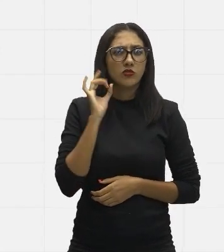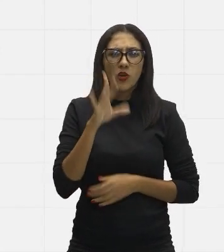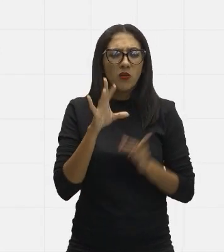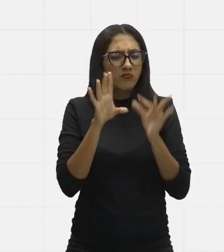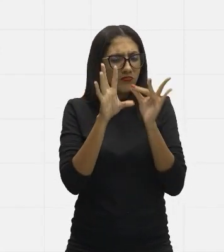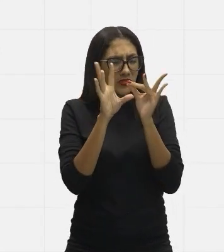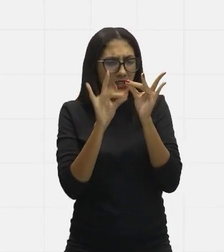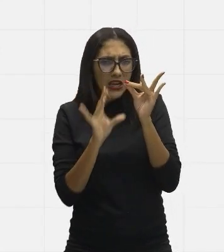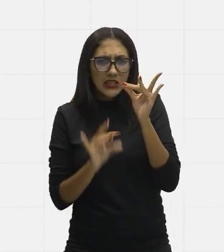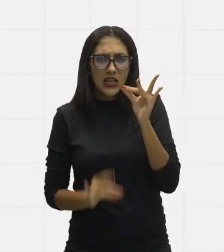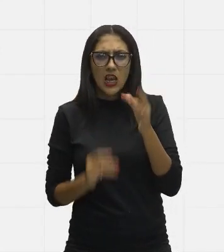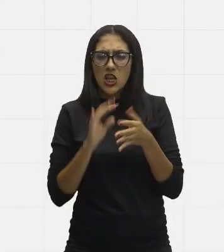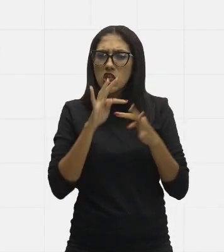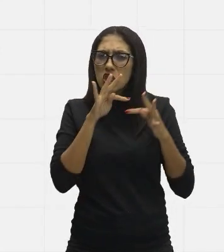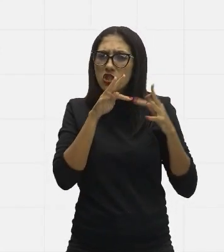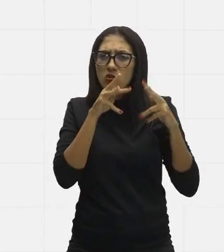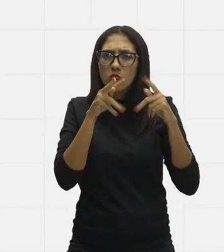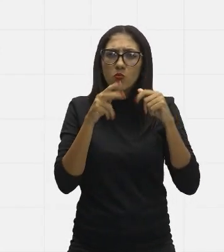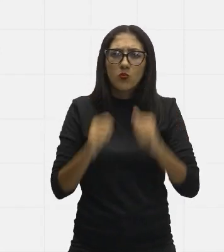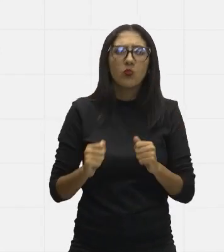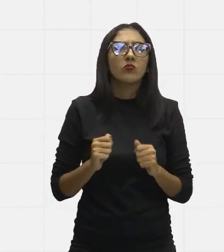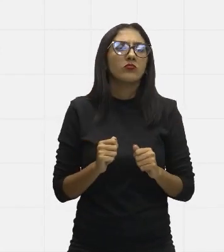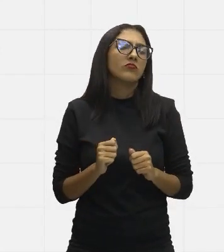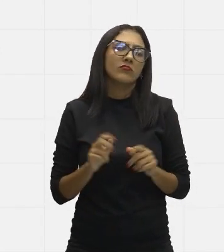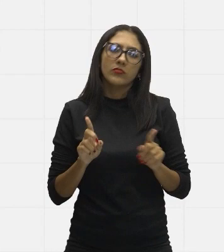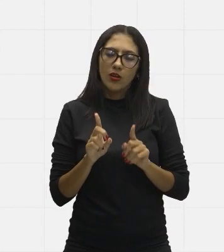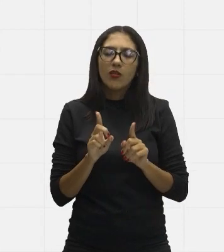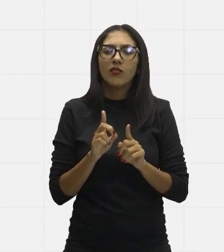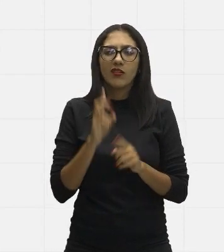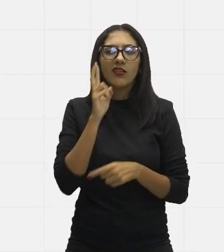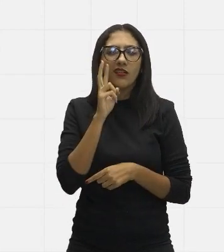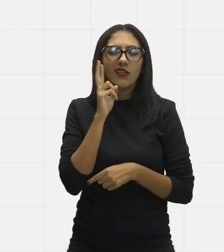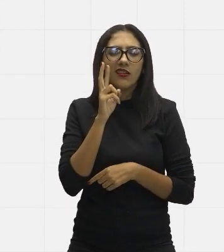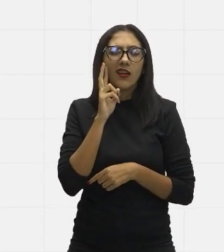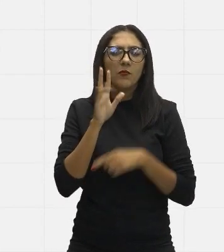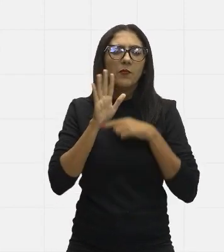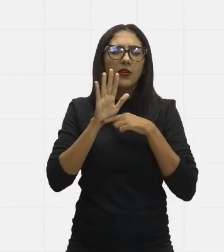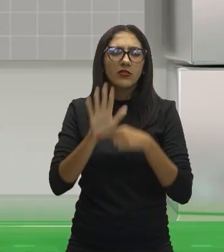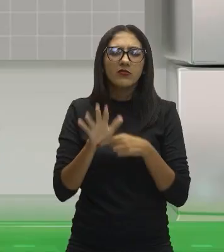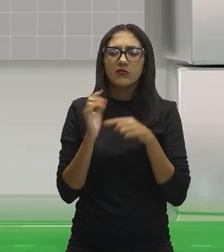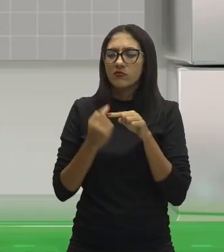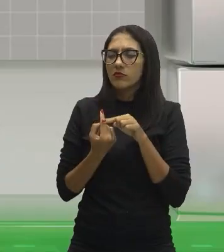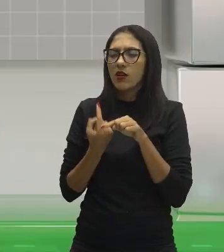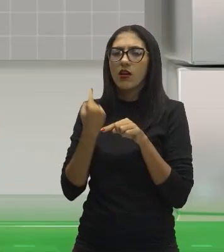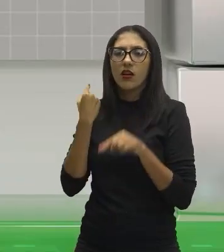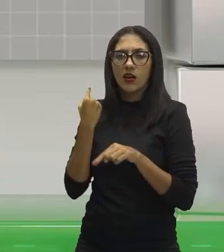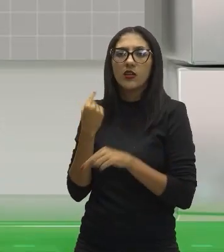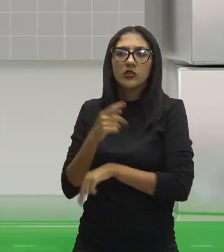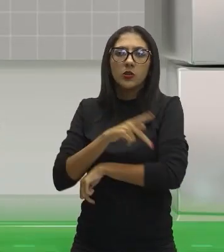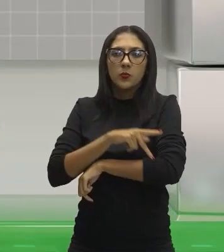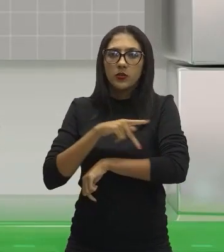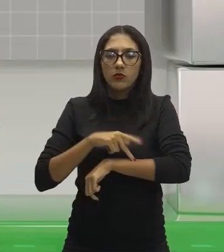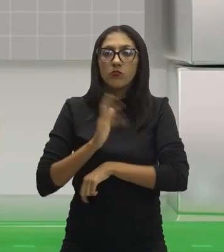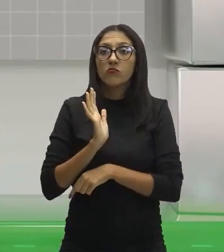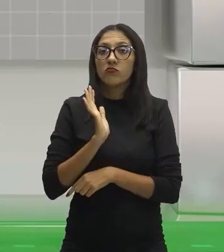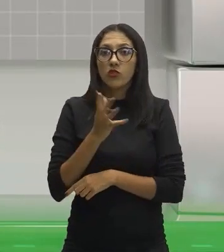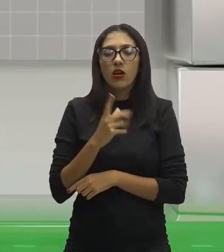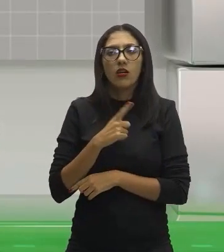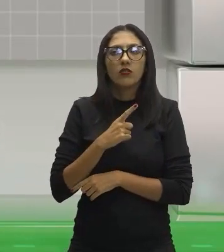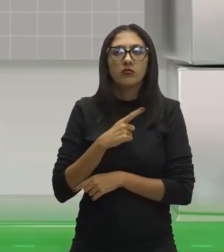documento, porque na jornada, né, nas apresentações anteriores, os pedagogos já mostraram